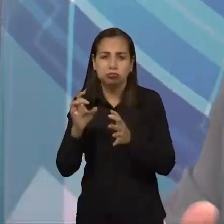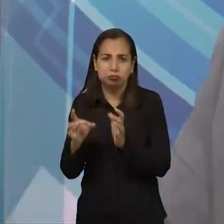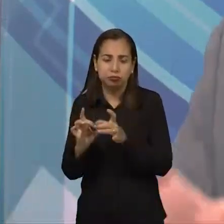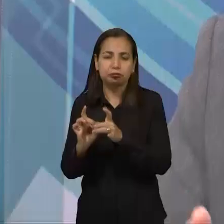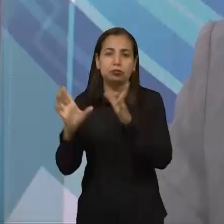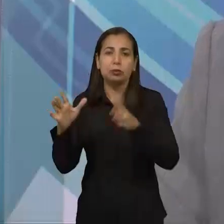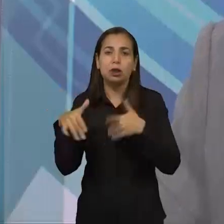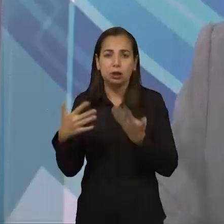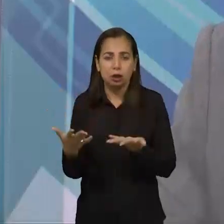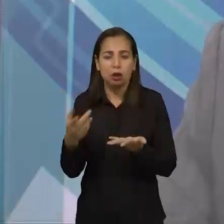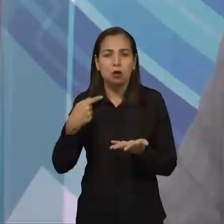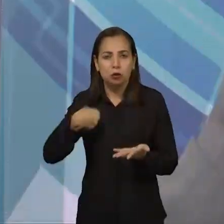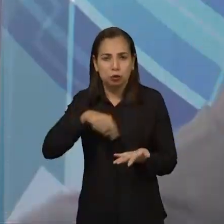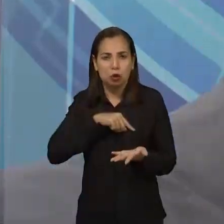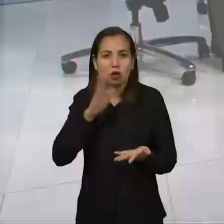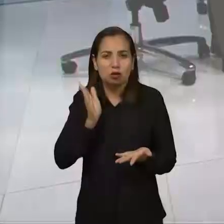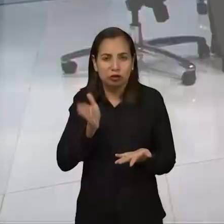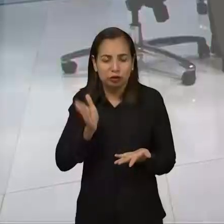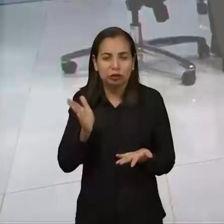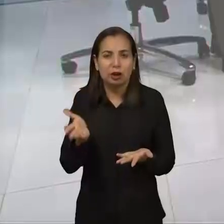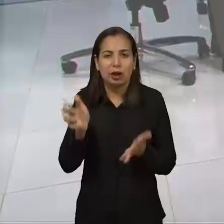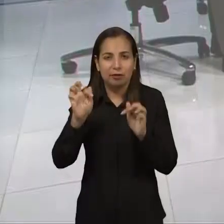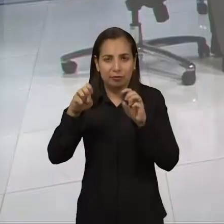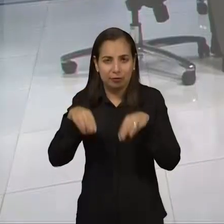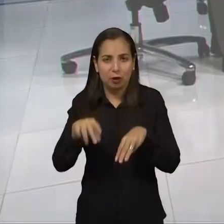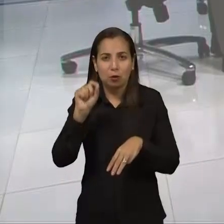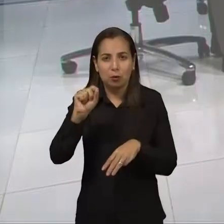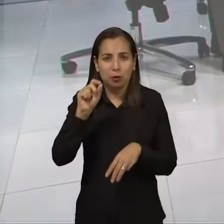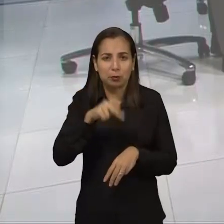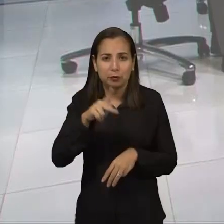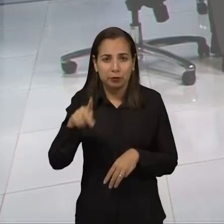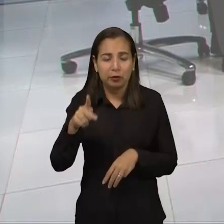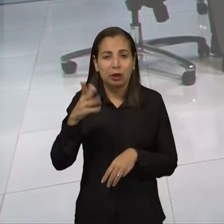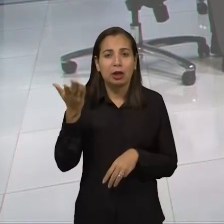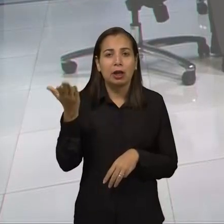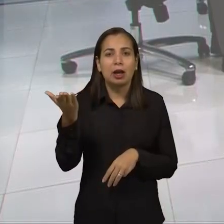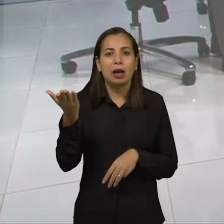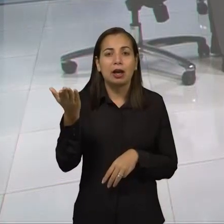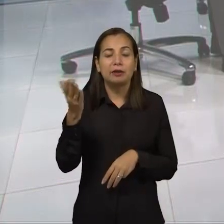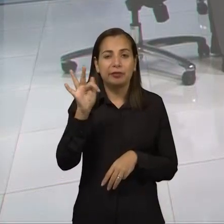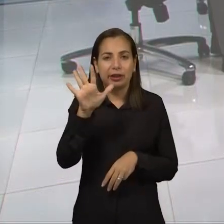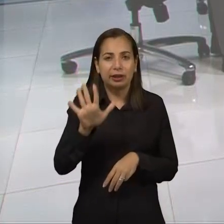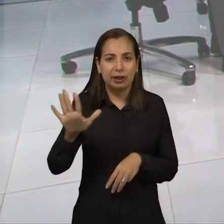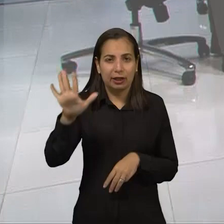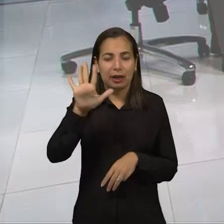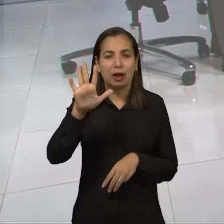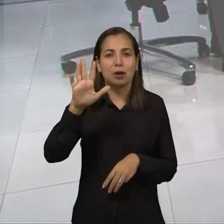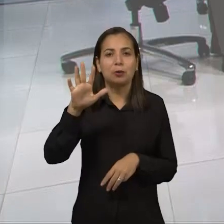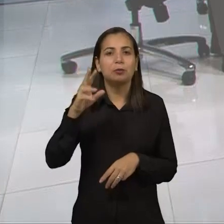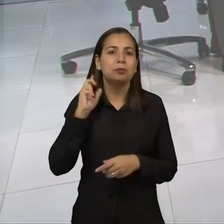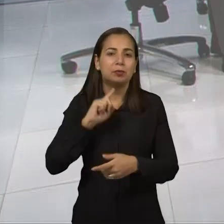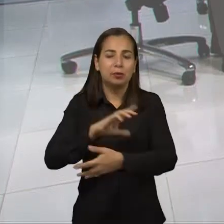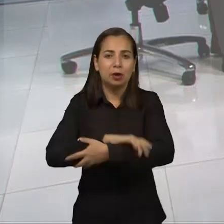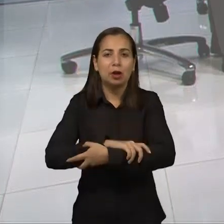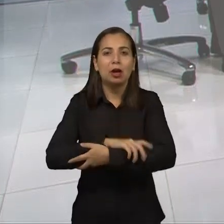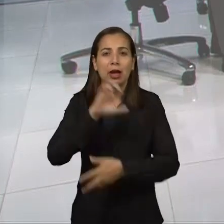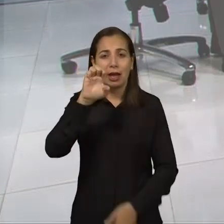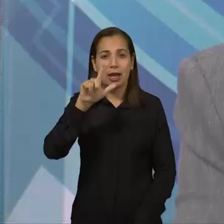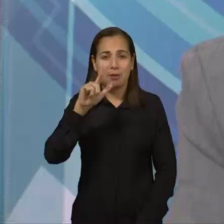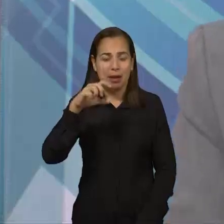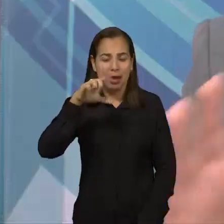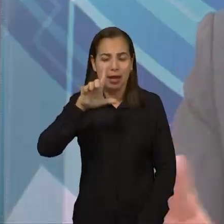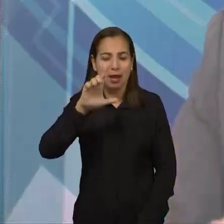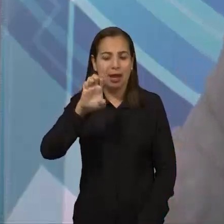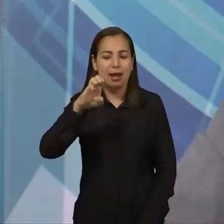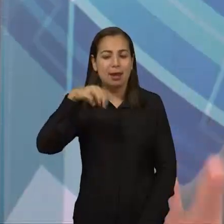aconselho aqui, como nós já estamos no fim do programa, mas o professor da Universidade Federal de Minas Gerais, Emílio Peluso, escreveu um artigo ontem naquele do site